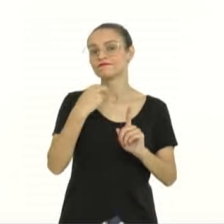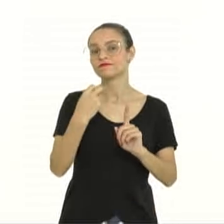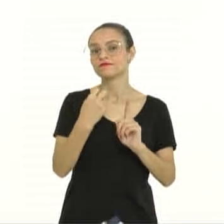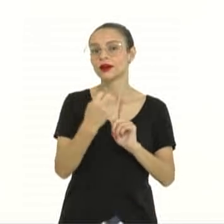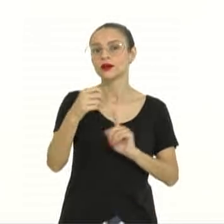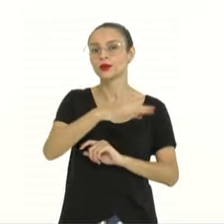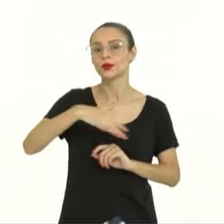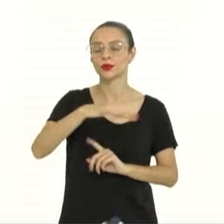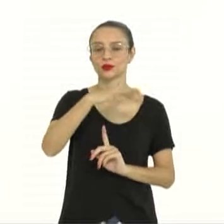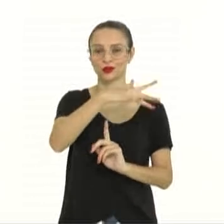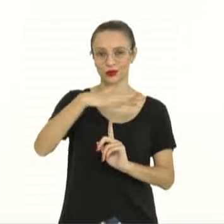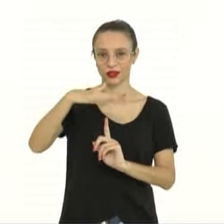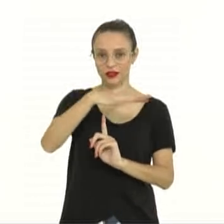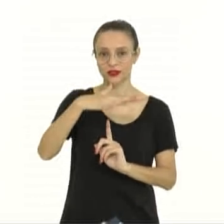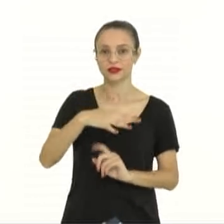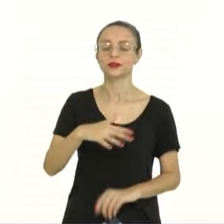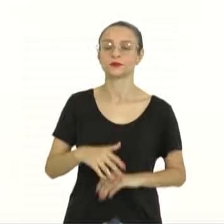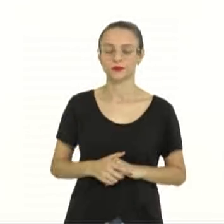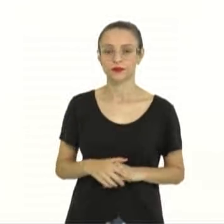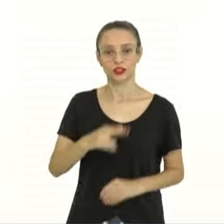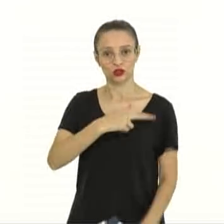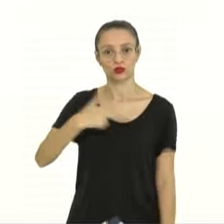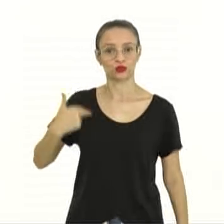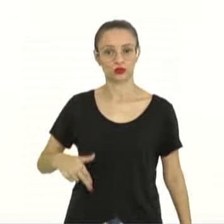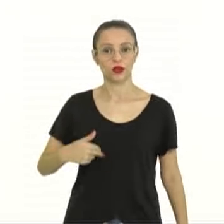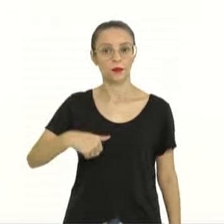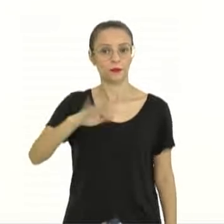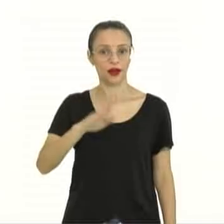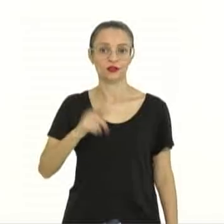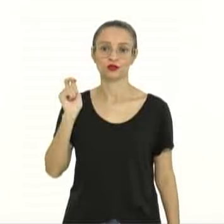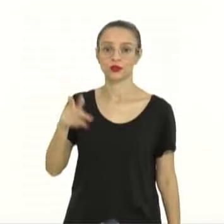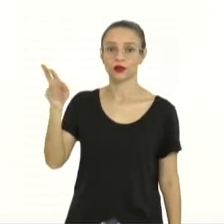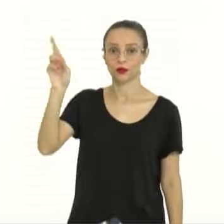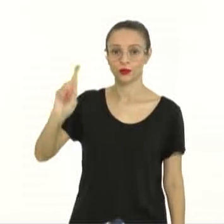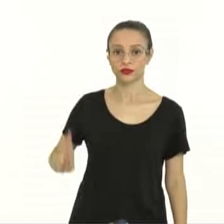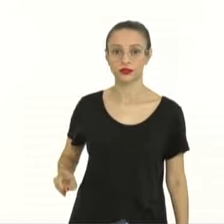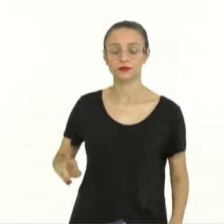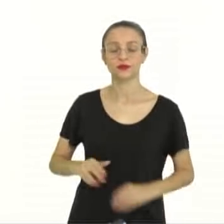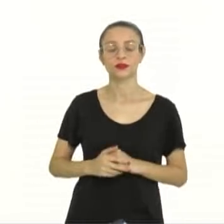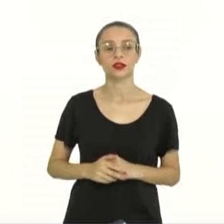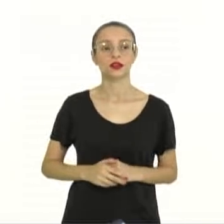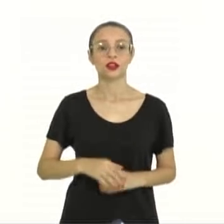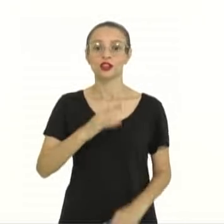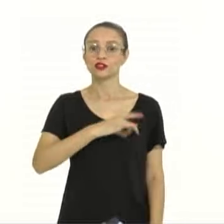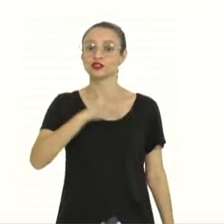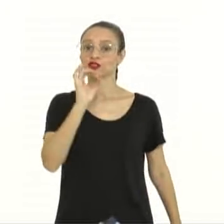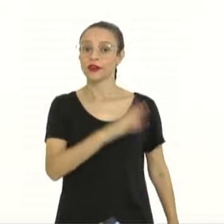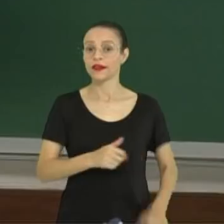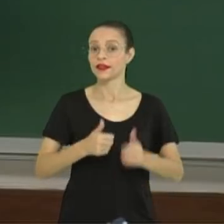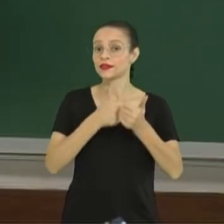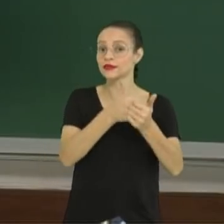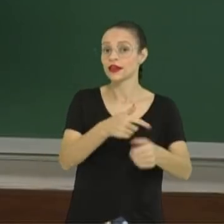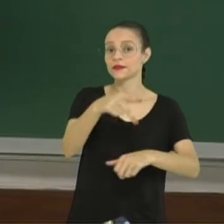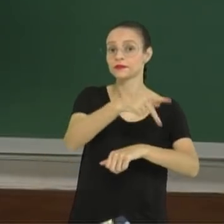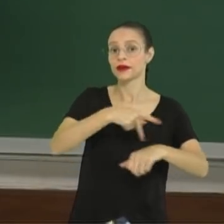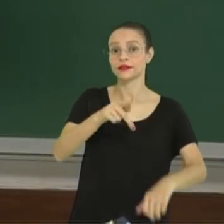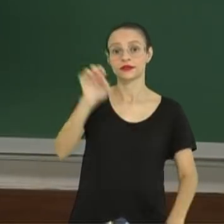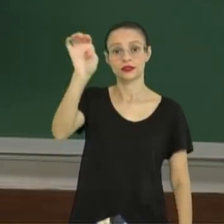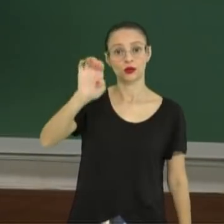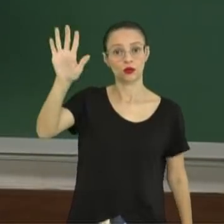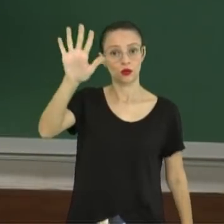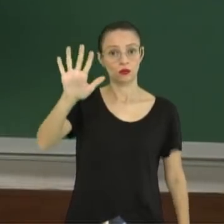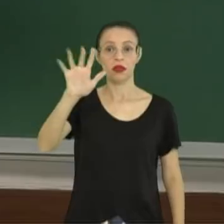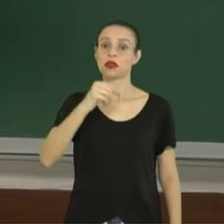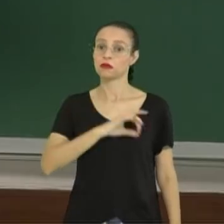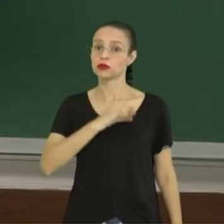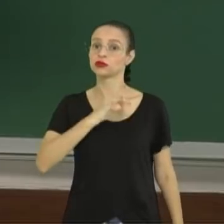da Rússia e da China. A Rússia nem tanto, a China mais do que a Rússia. O Chile segue os países europeus, né? O Chile tem tido um sucesso